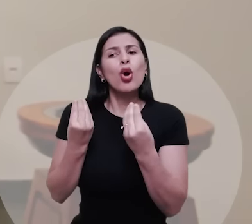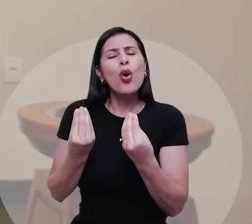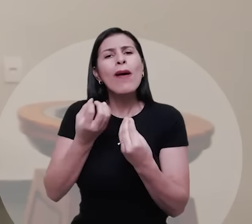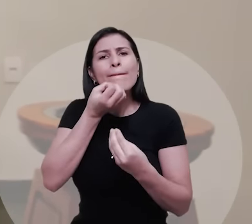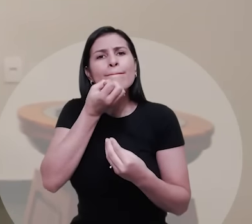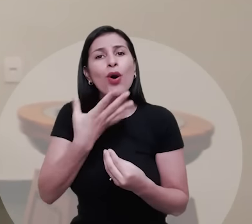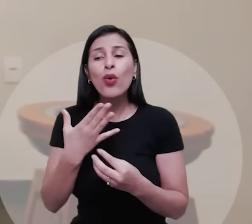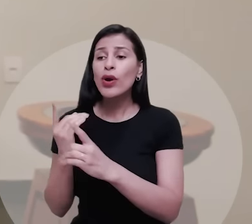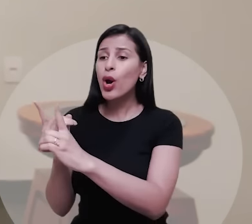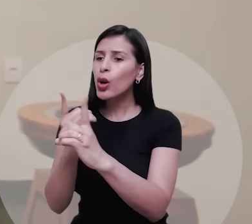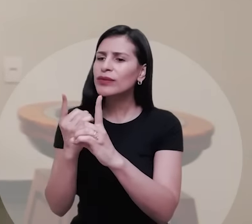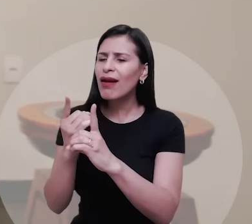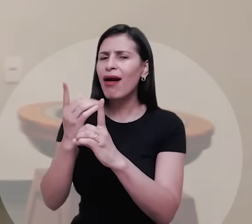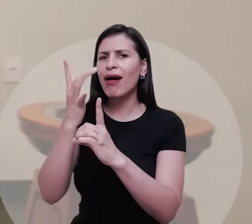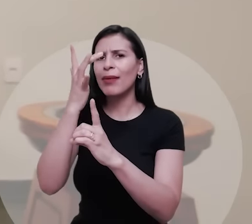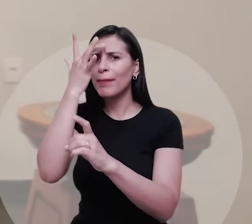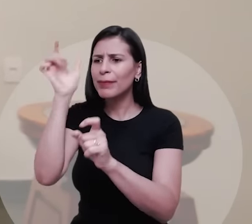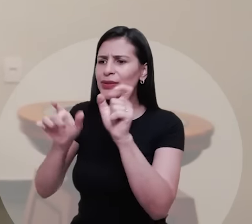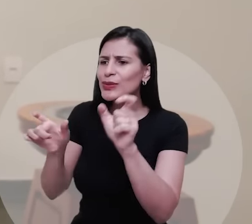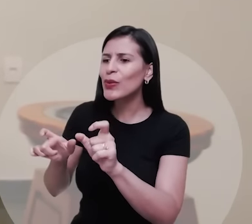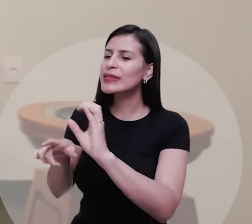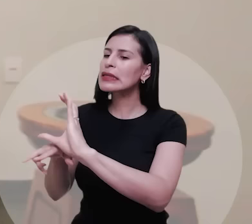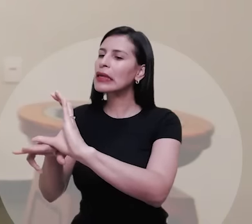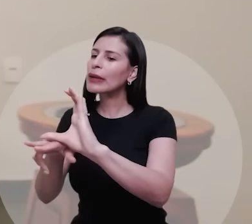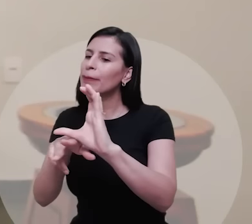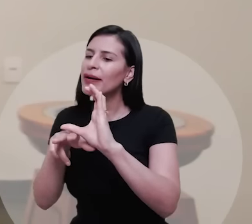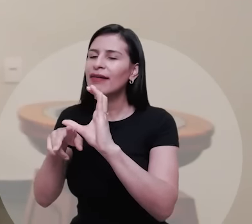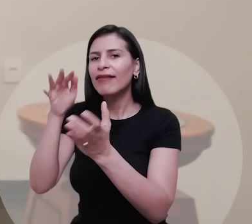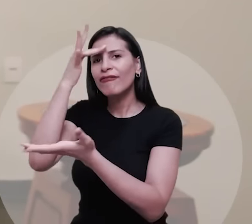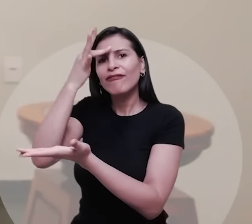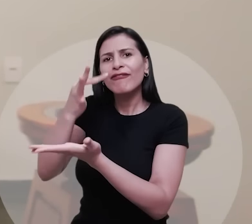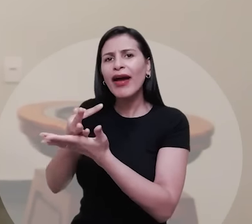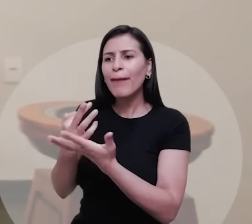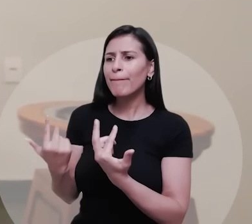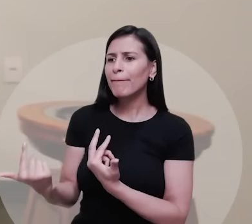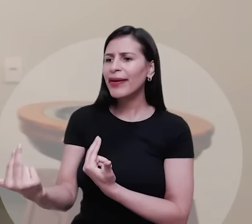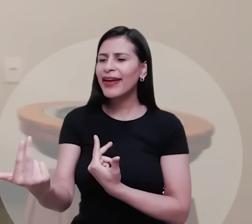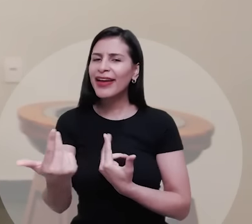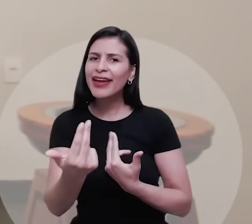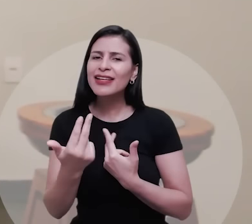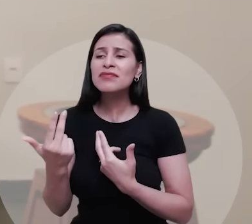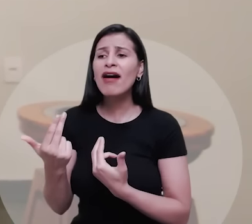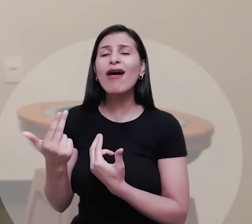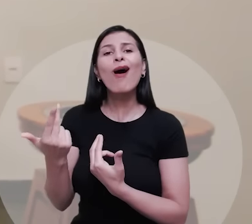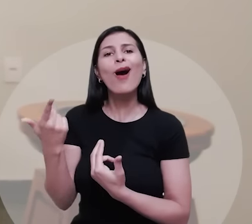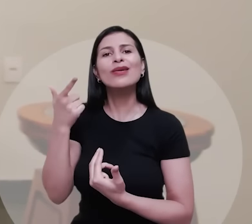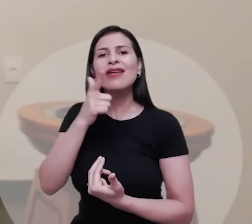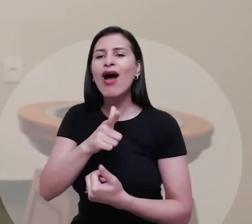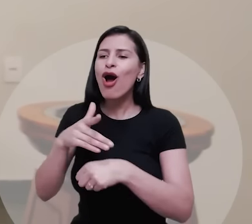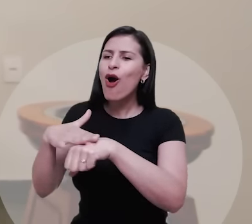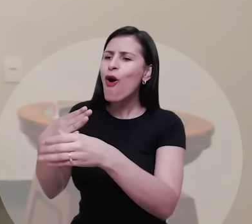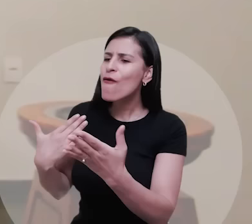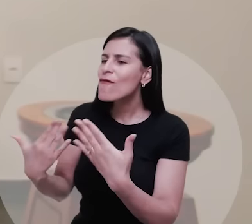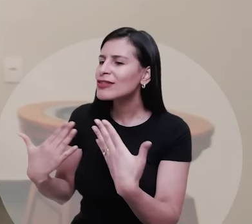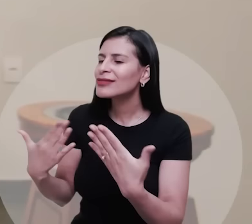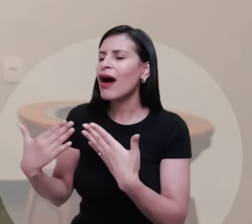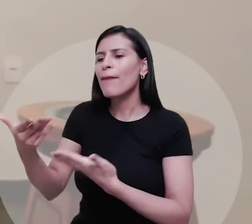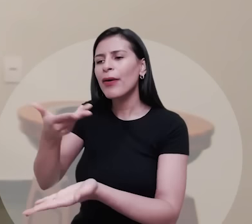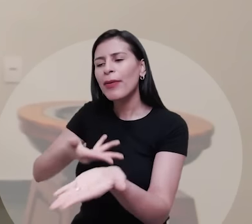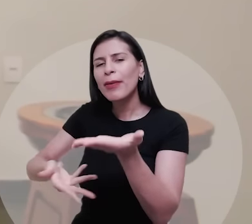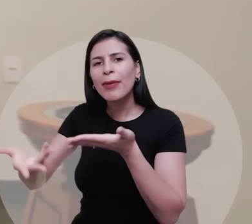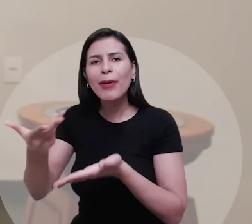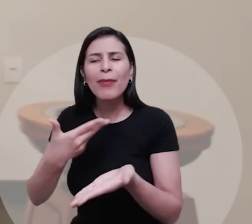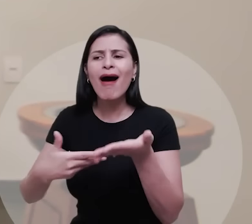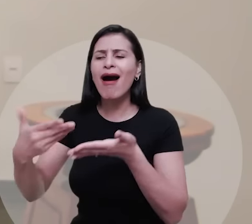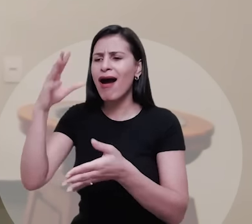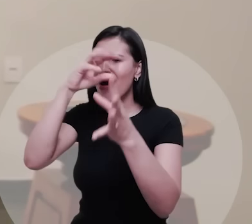fé e que se dispõem em conversar, aprender uns com os outros e viver a fé de forma plena